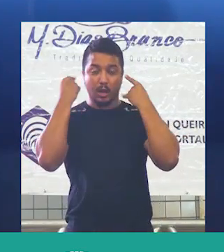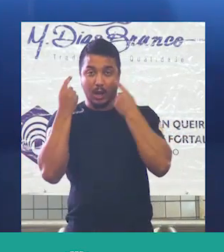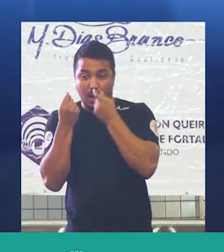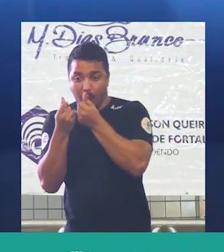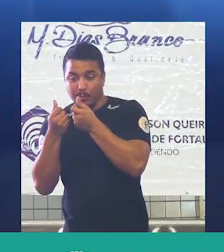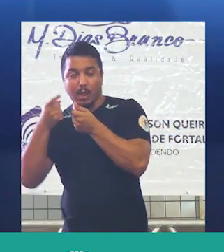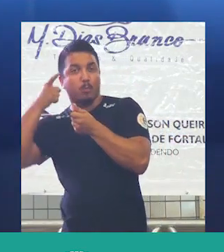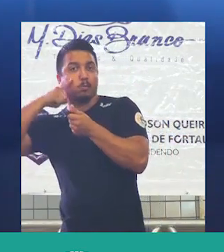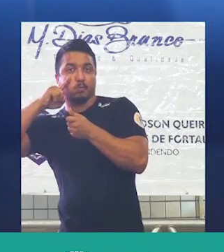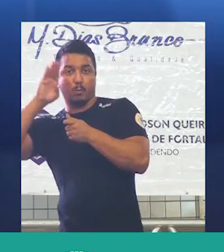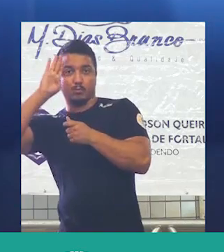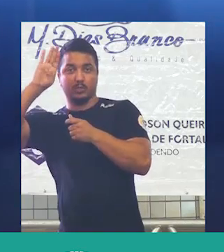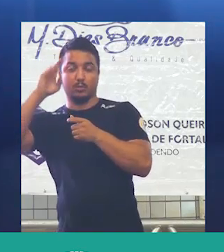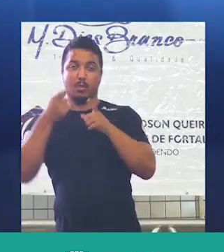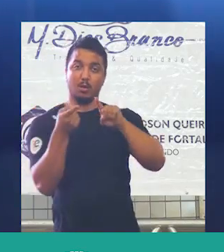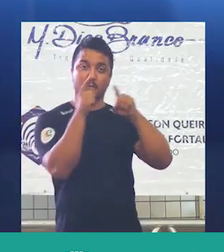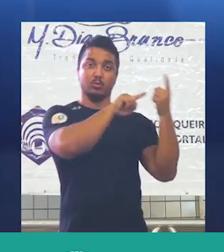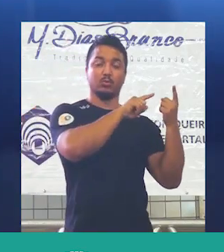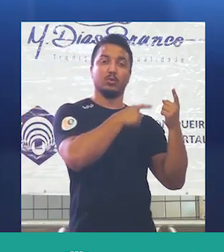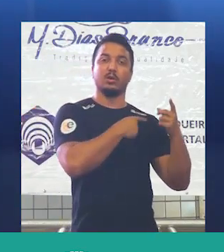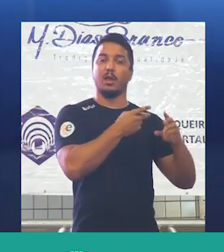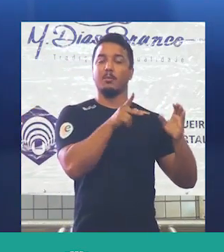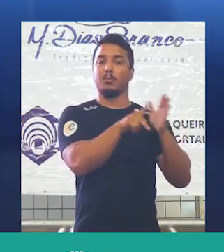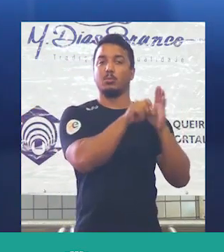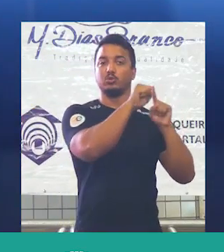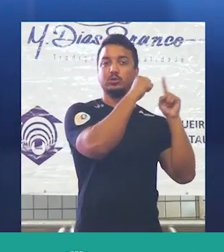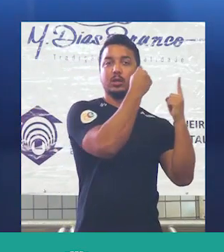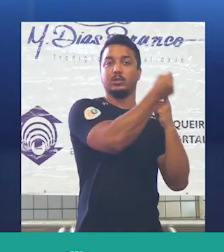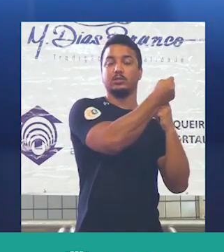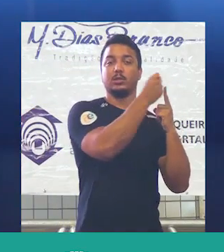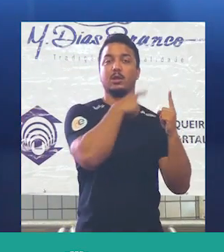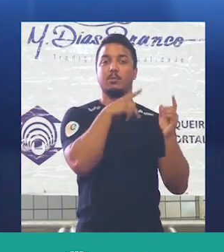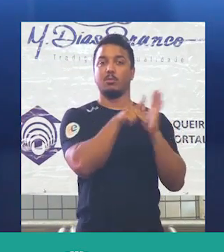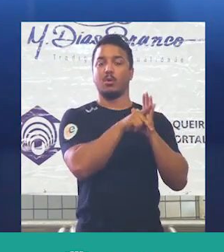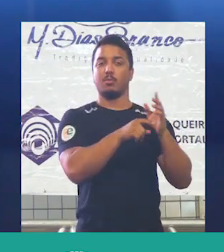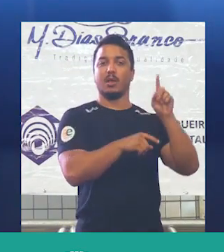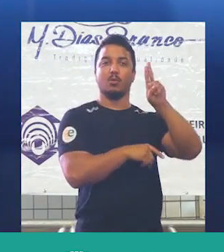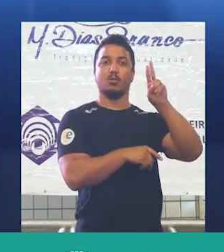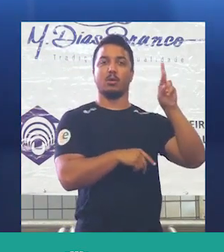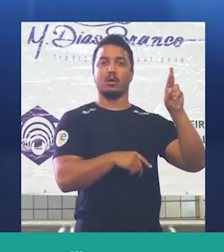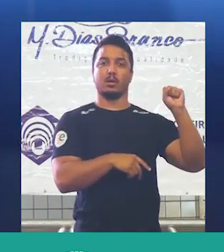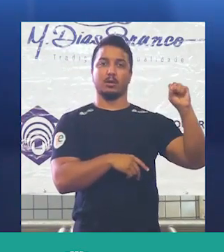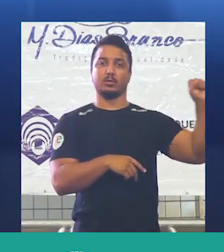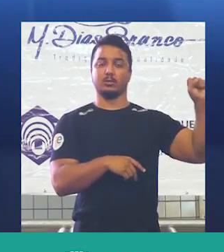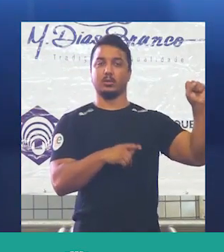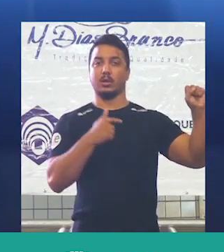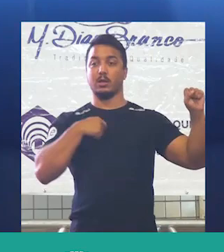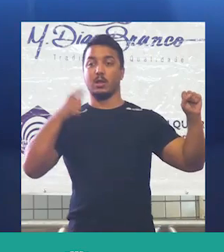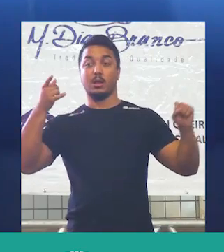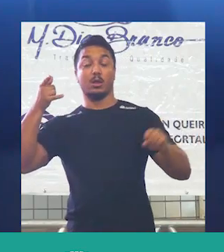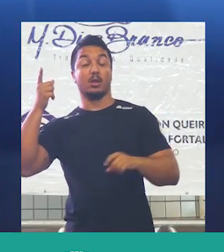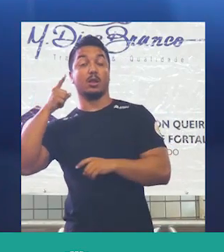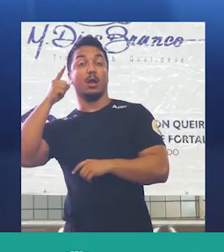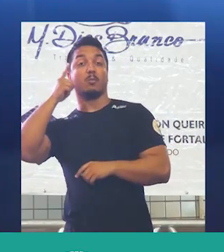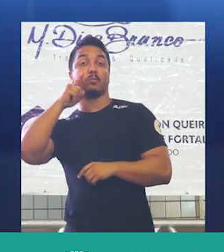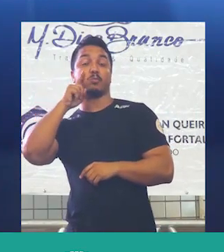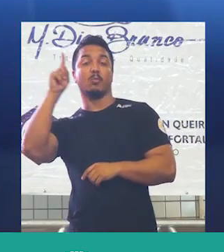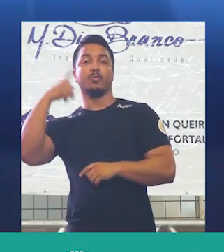capitalista, liderado pelos Estados Unidos, e o lado socialista, liderado pela União Soviética. Então, os americanos adotaram a doutrina do